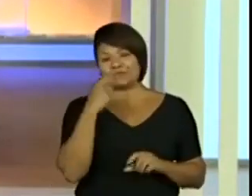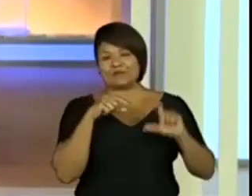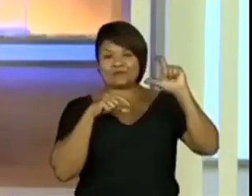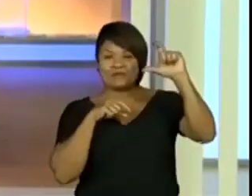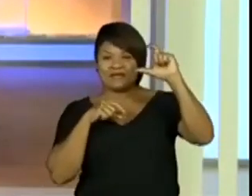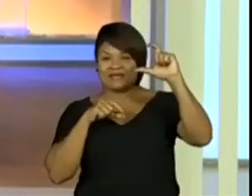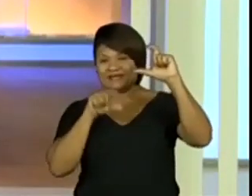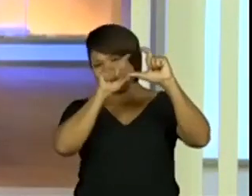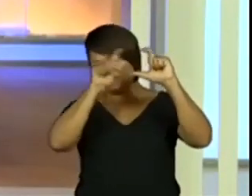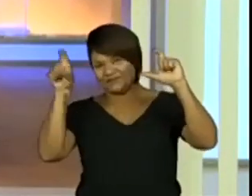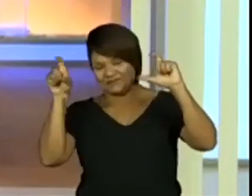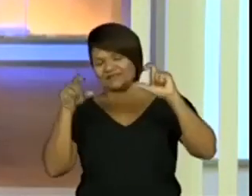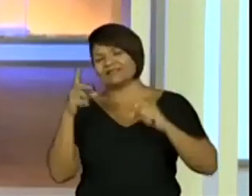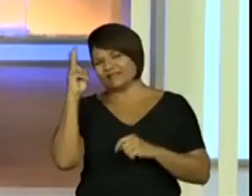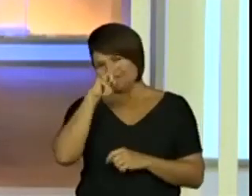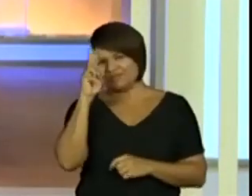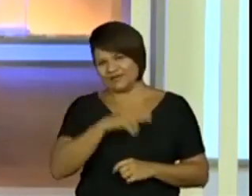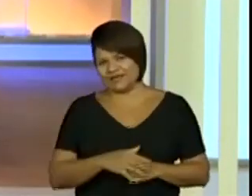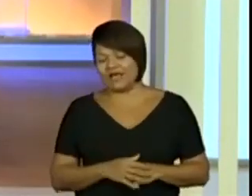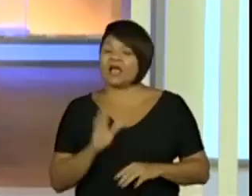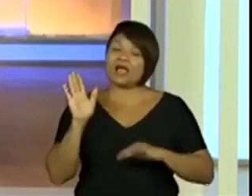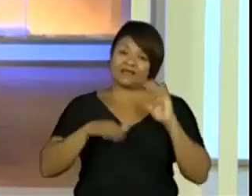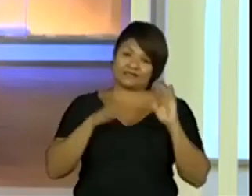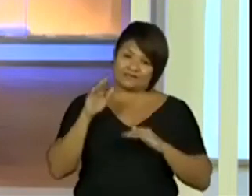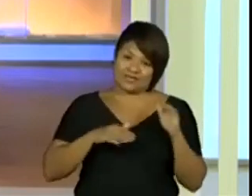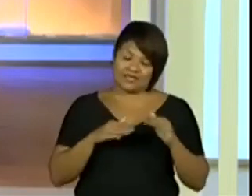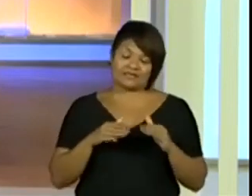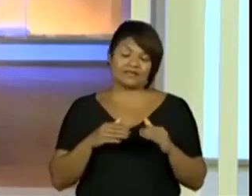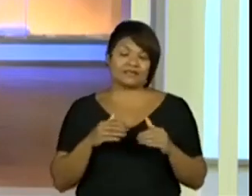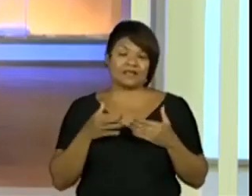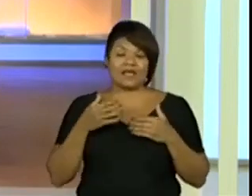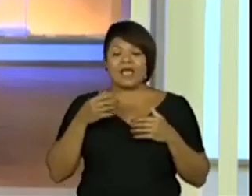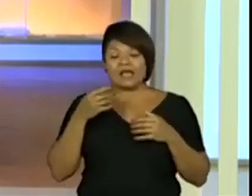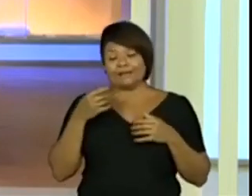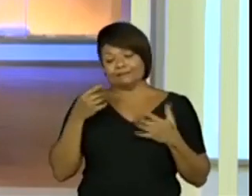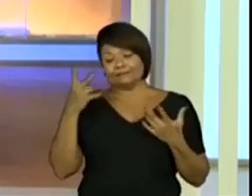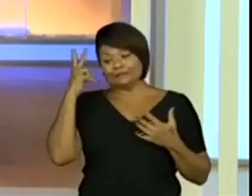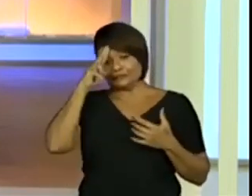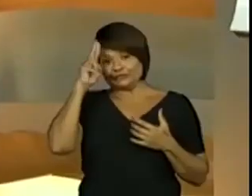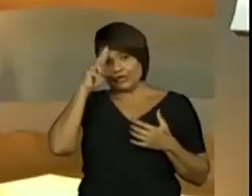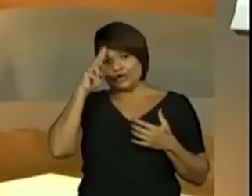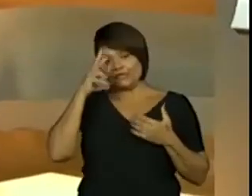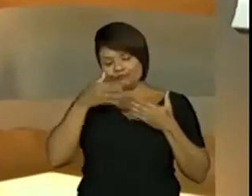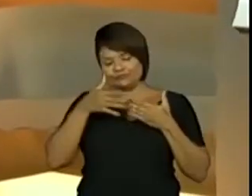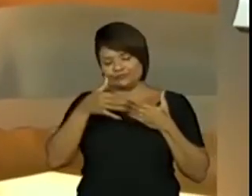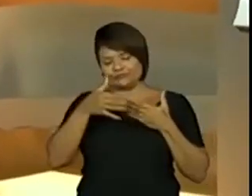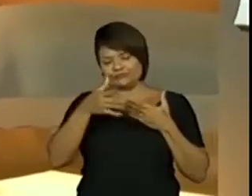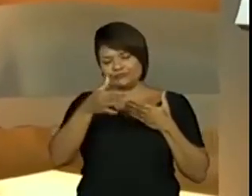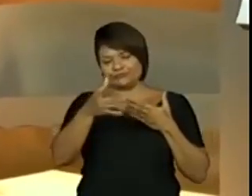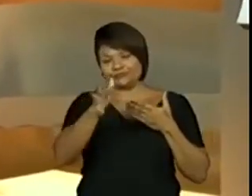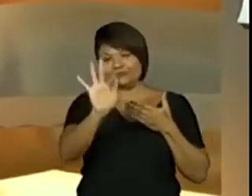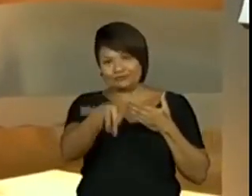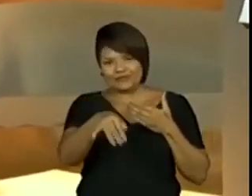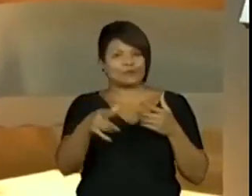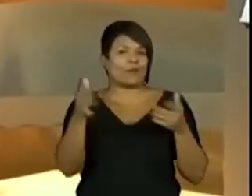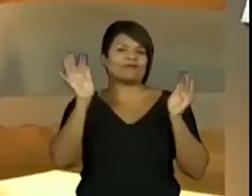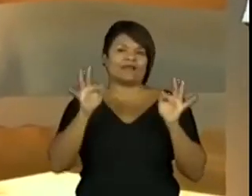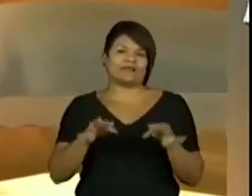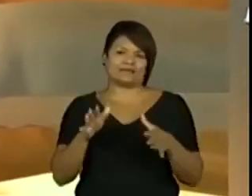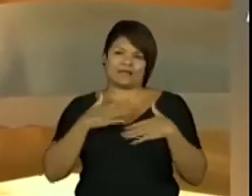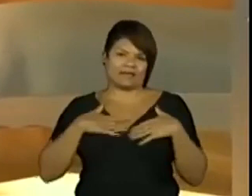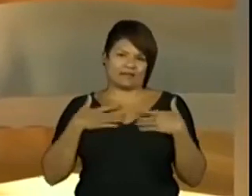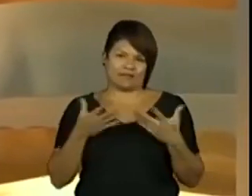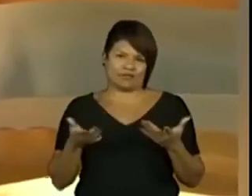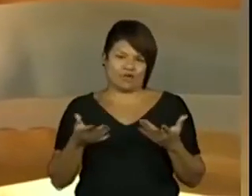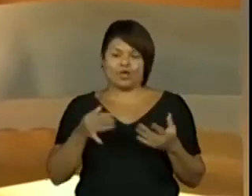história. Nem sempre uma história termina com uma moral. No caso, a roupa nova do rei, o rei